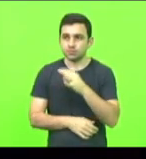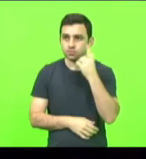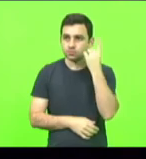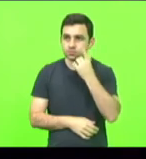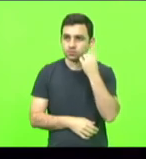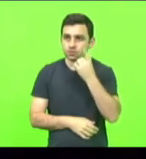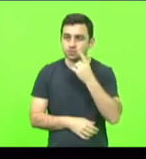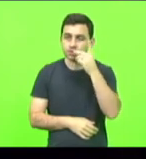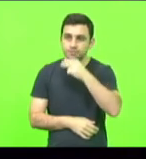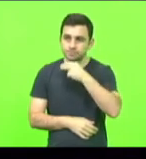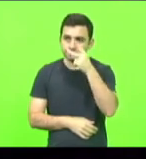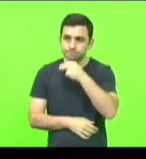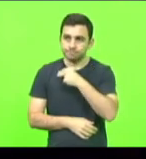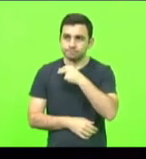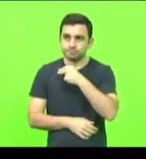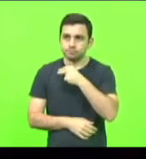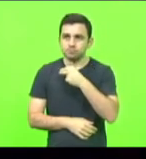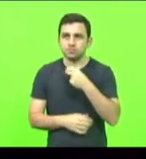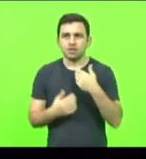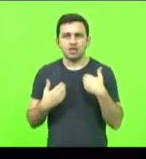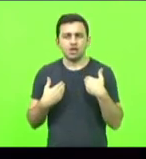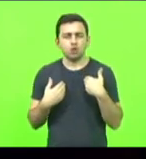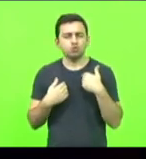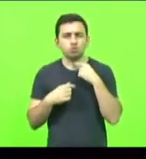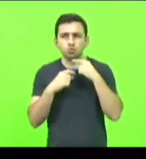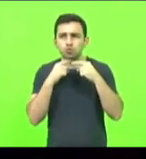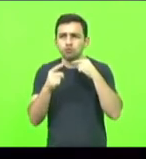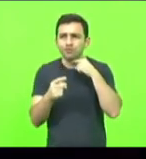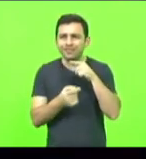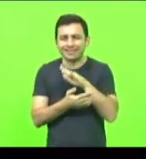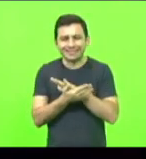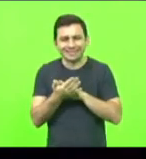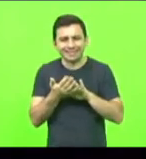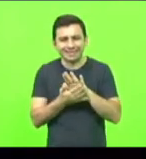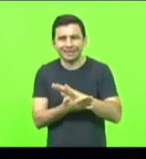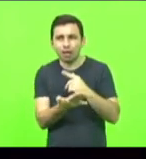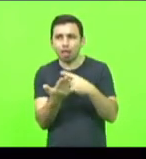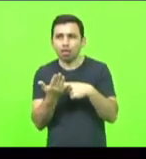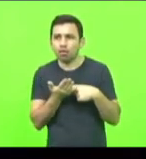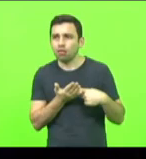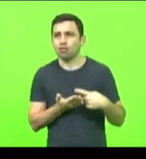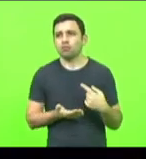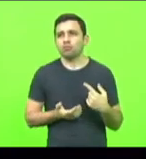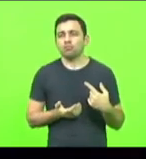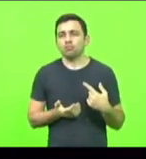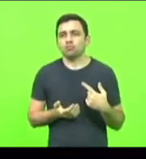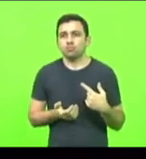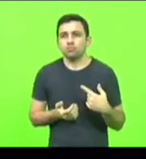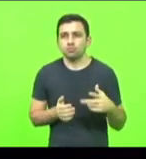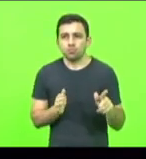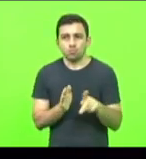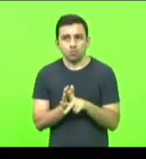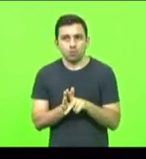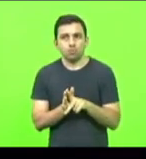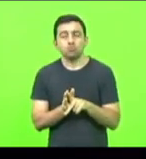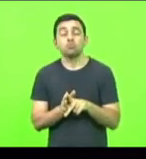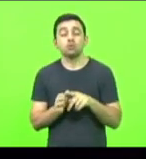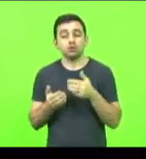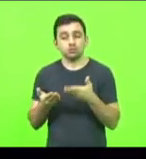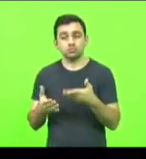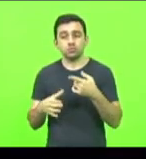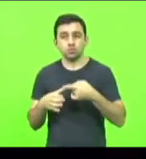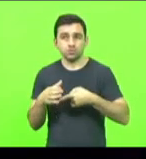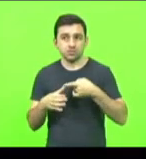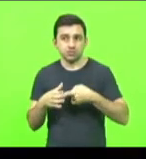de forma que eu não tenho nenhuma dúvida do acerto desta comissão formada, tanto